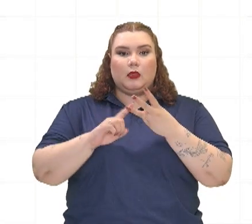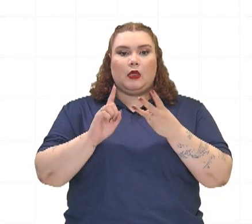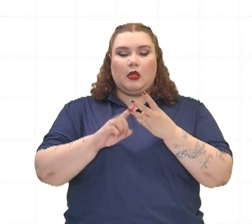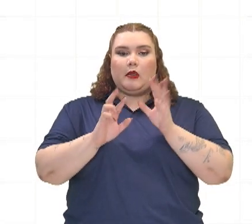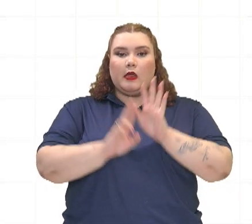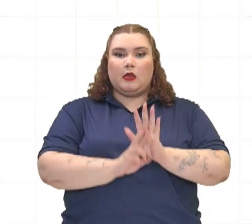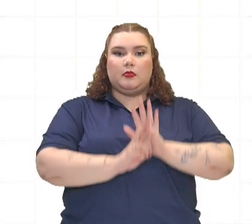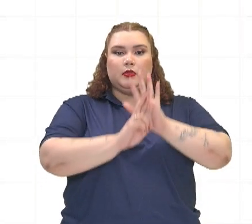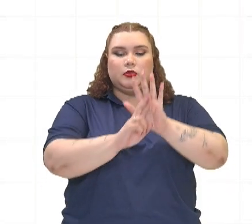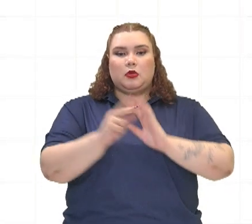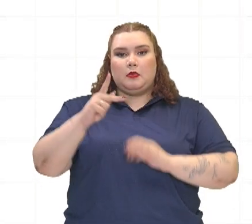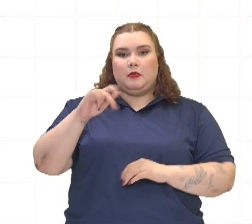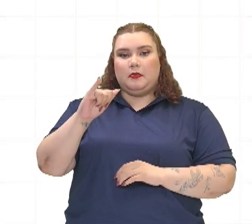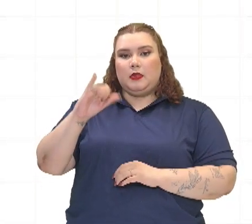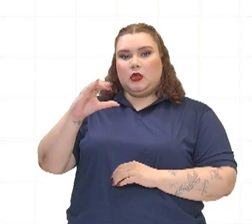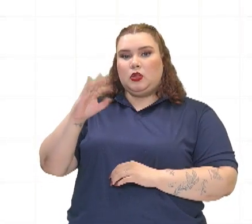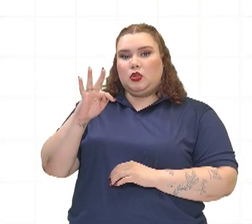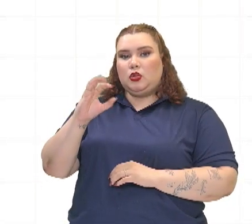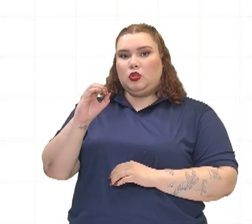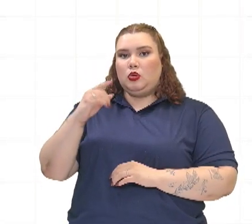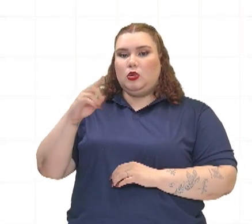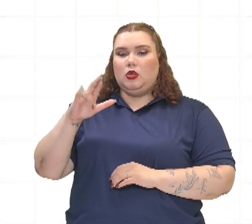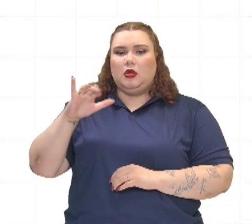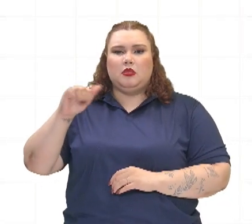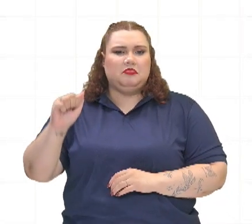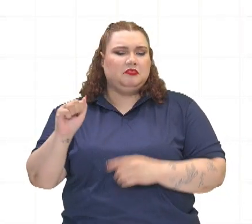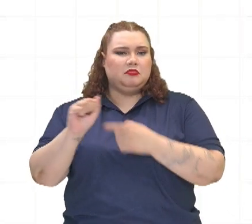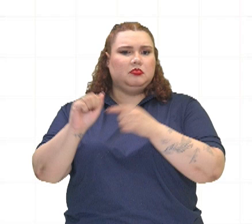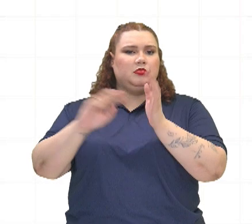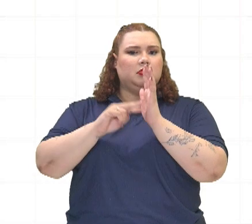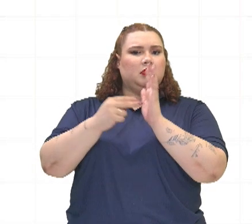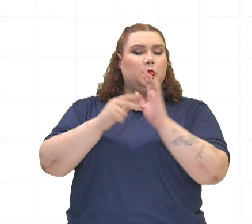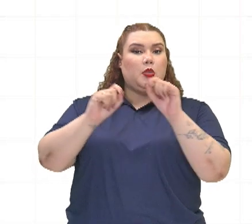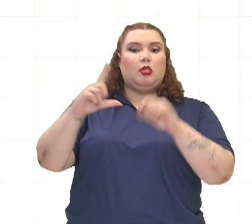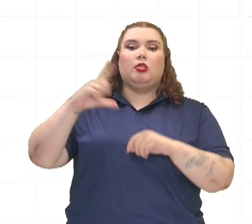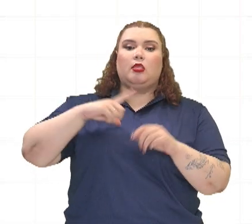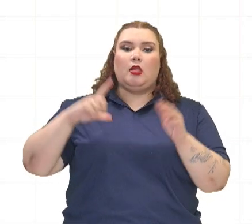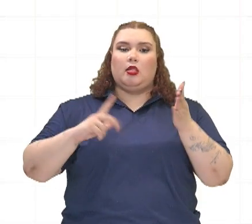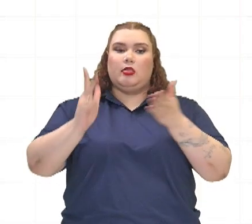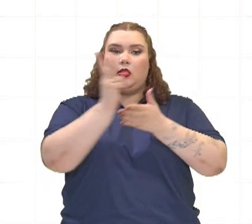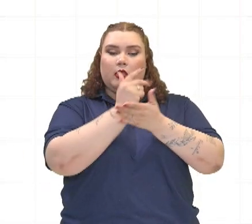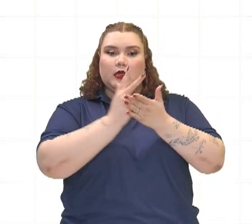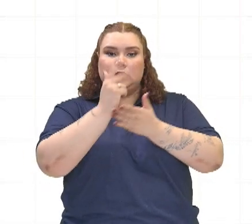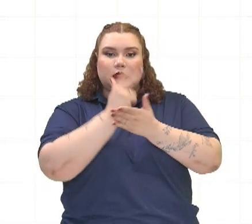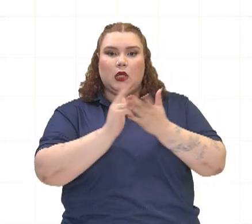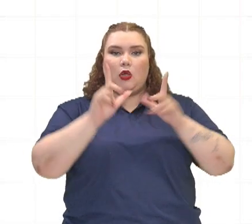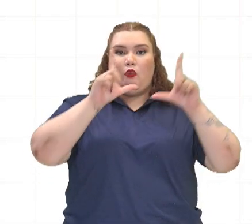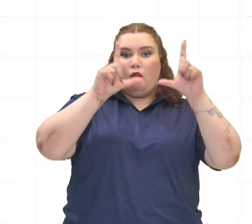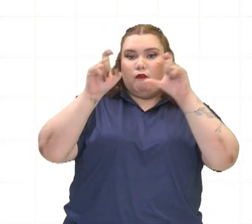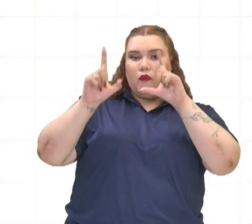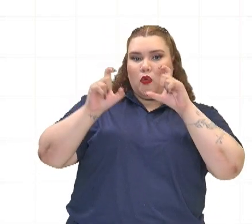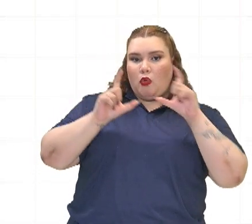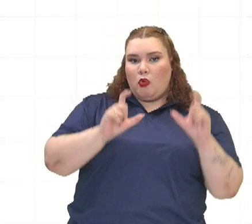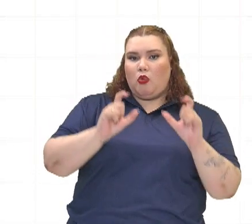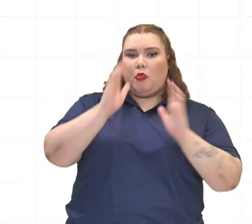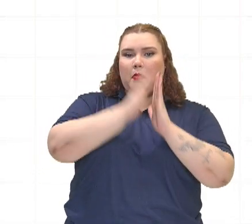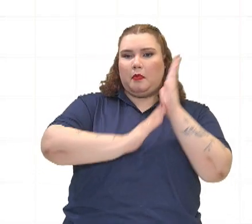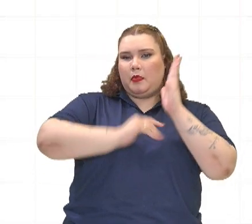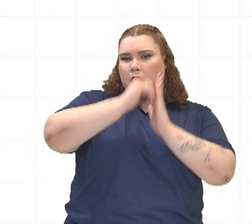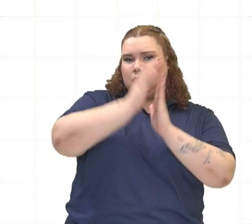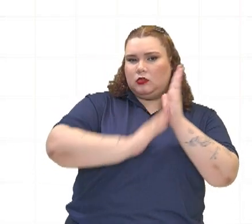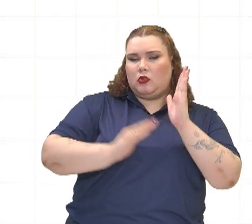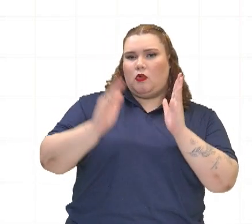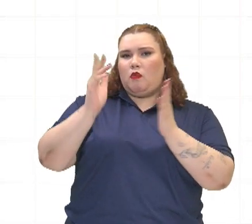pictóricas, né, que são aquelas coisas que têm desenhos ou fotos, como murais nas paredes, pinturas,